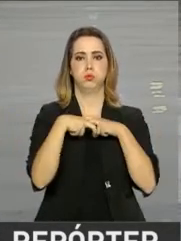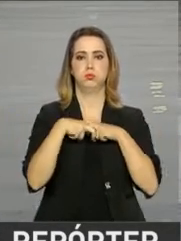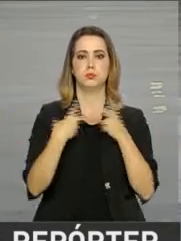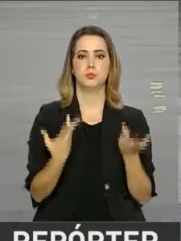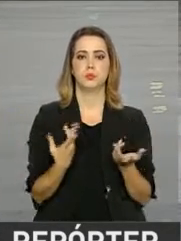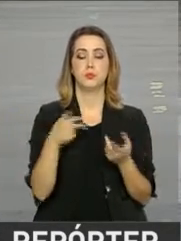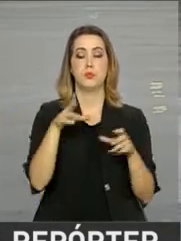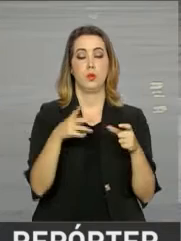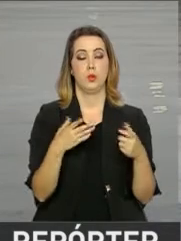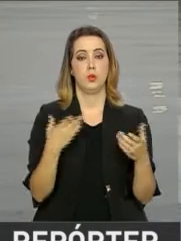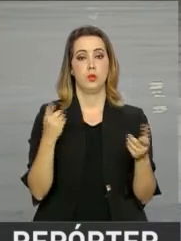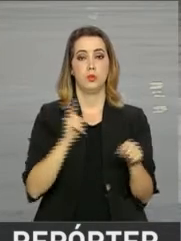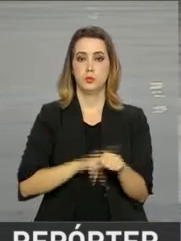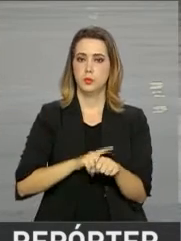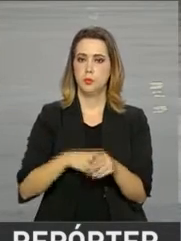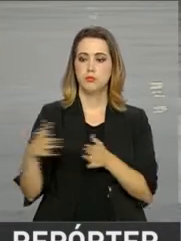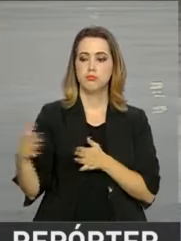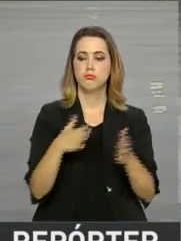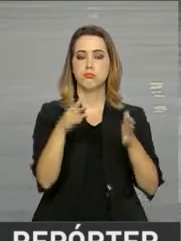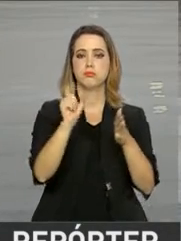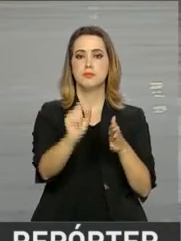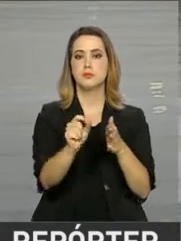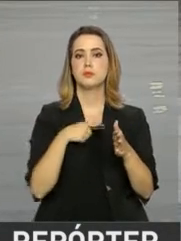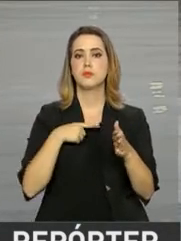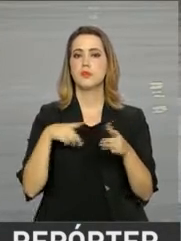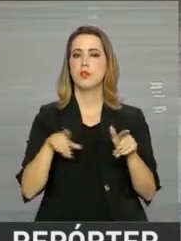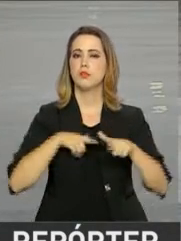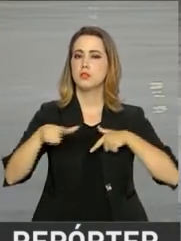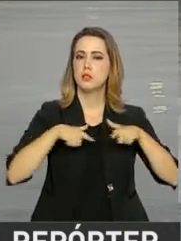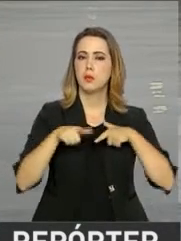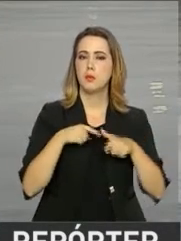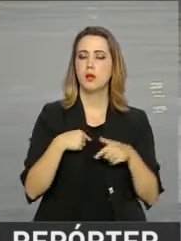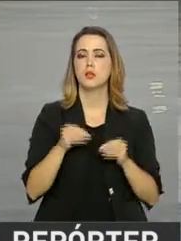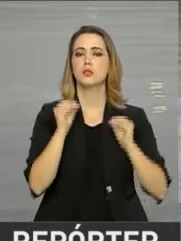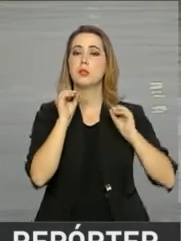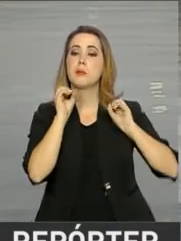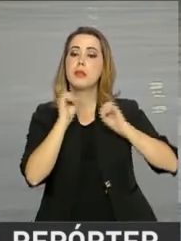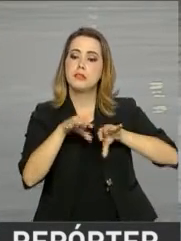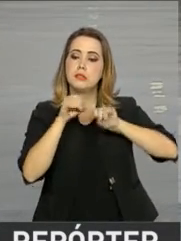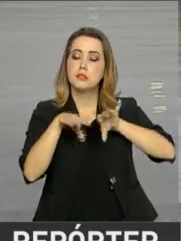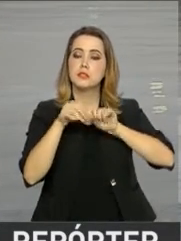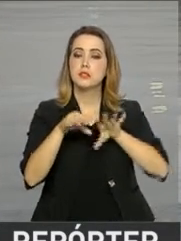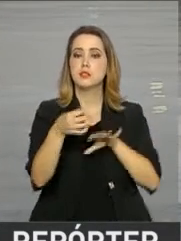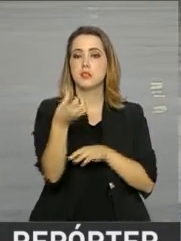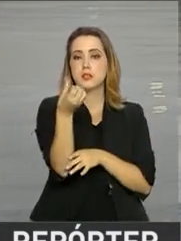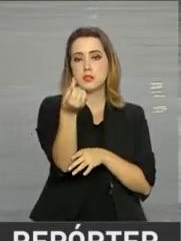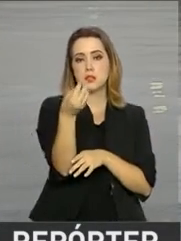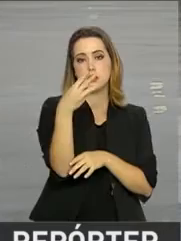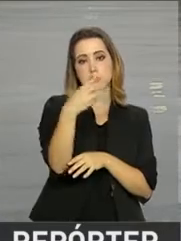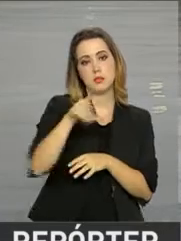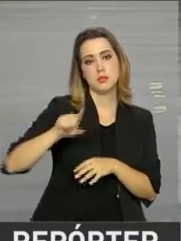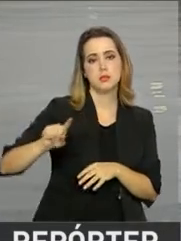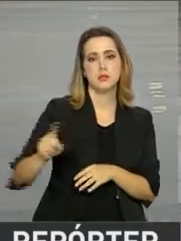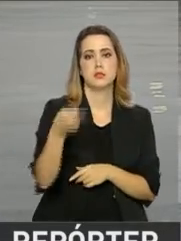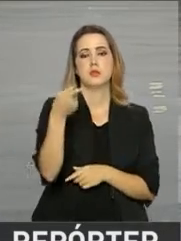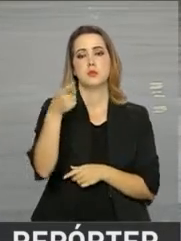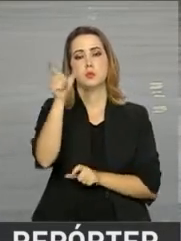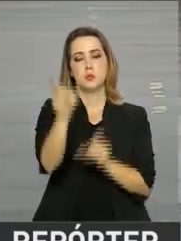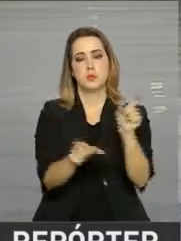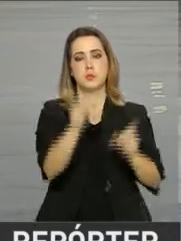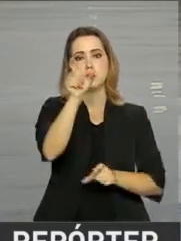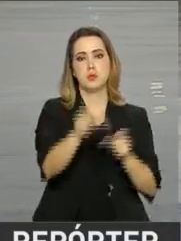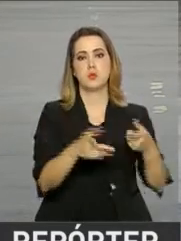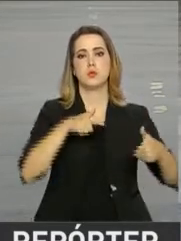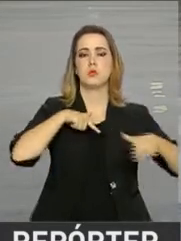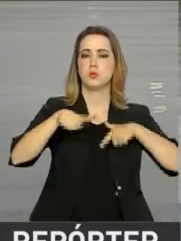a polícia rodoviária federal também chegou a conscientiza mais de 63 mil condutores com